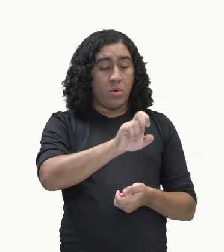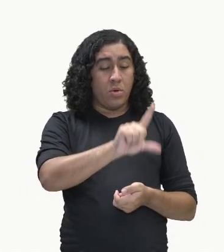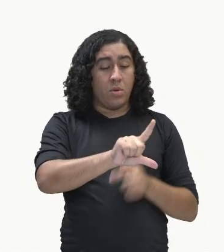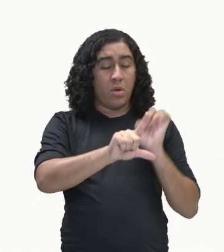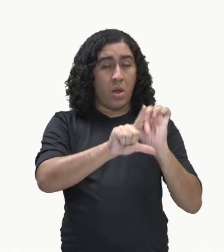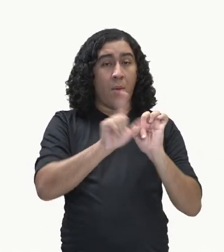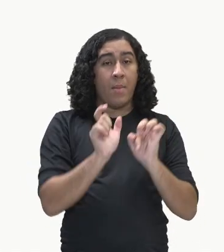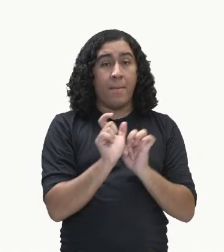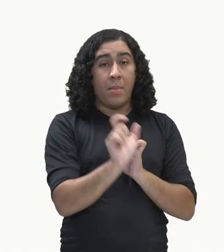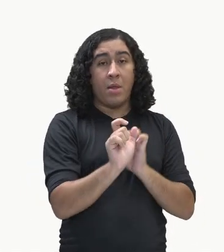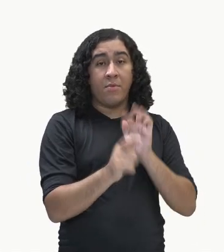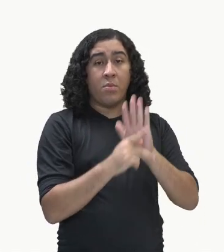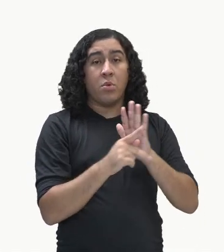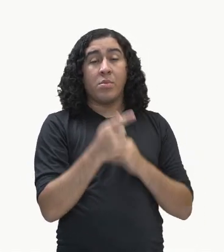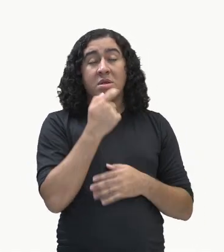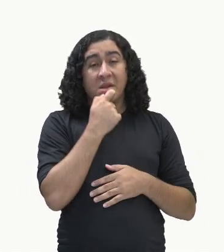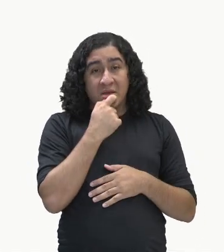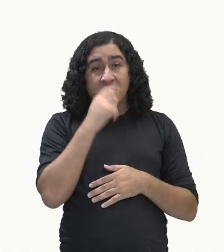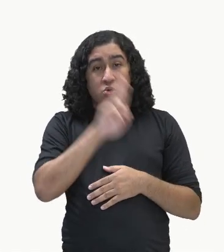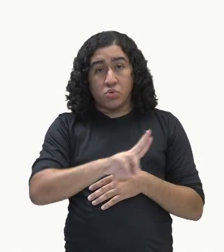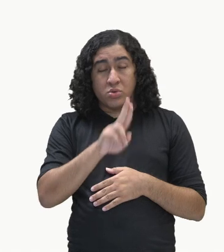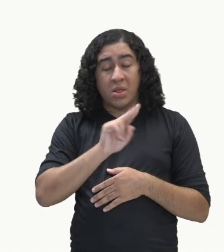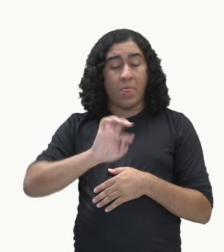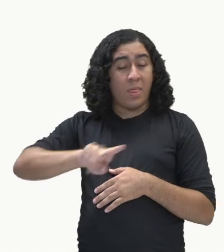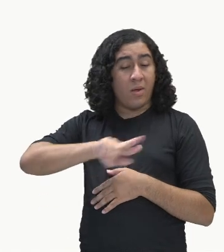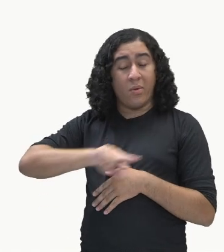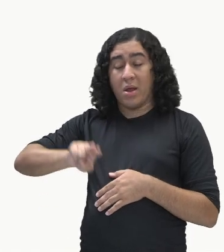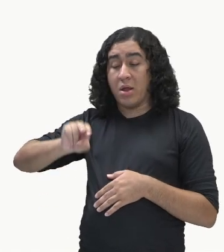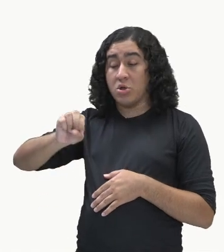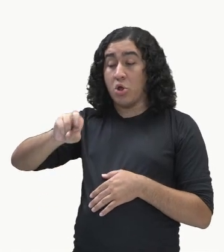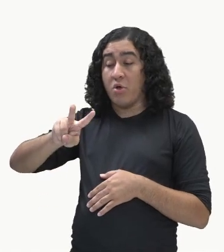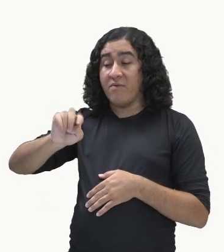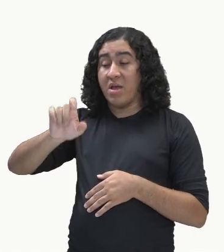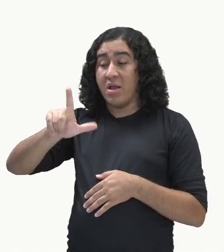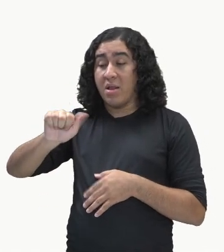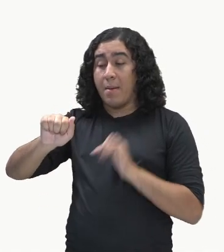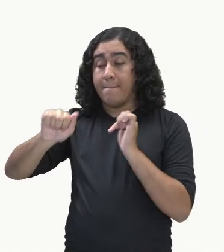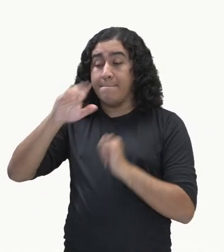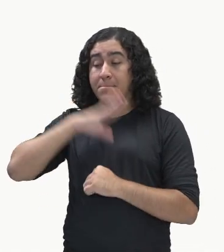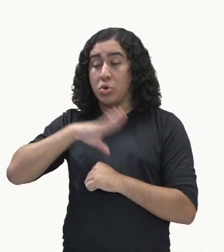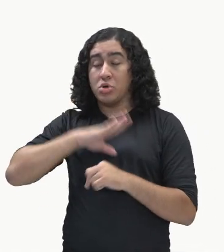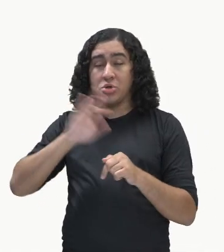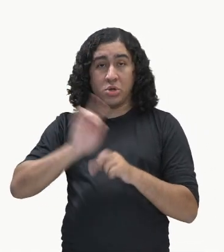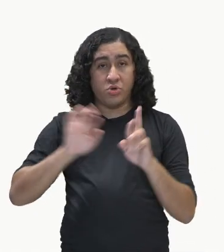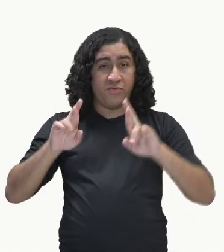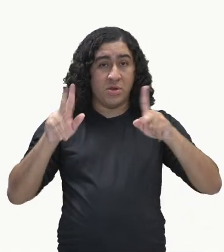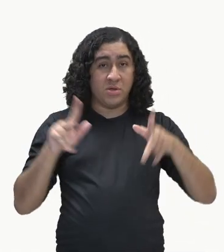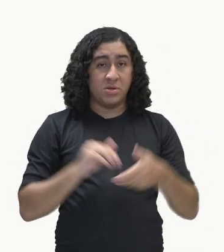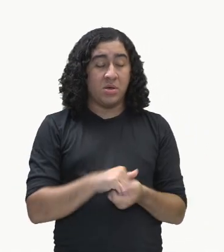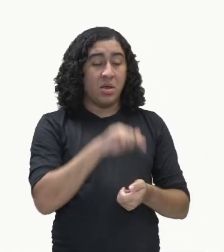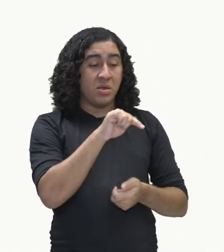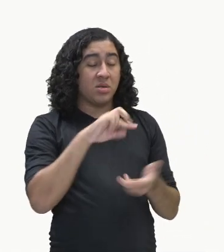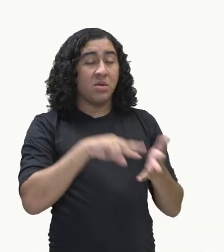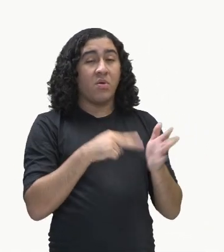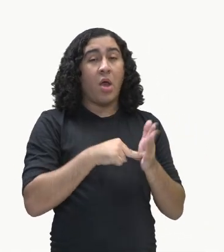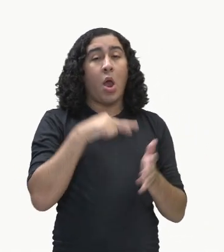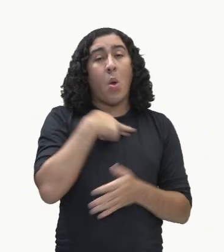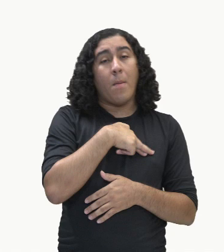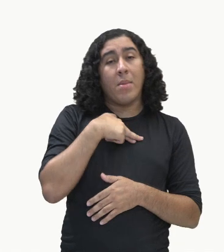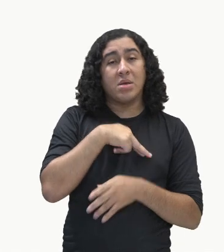é uma palavra, um falso cognato, tá? Ele não significa novela, e sim significa romance, tá? Mas